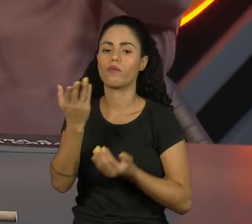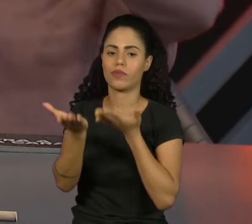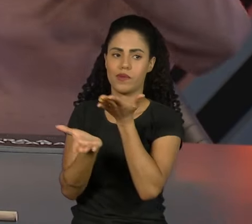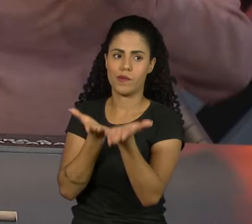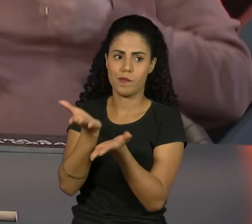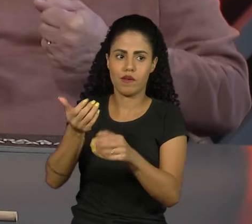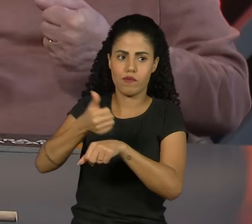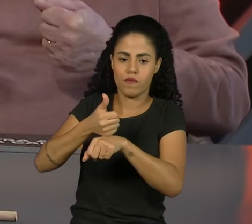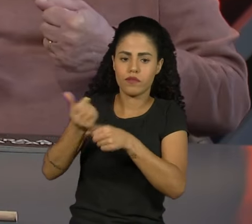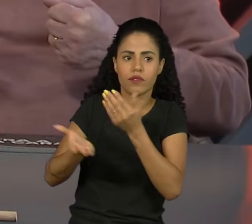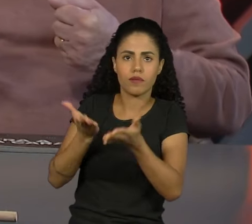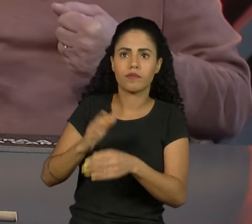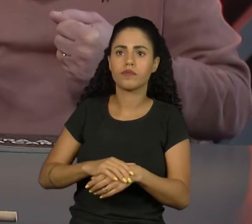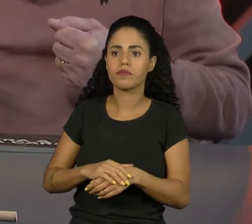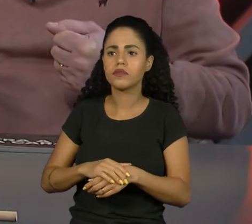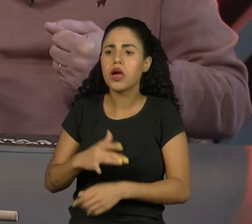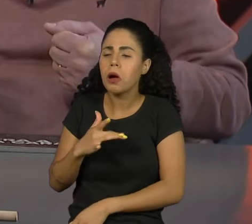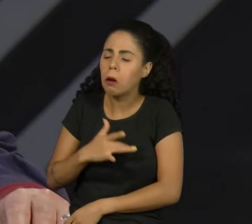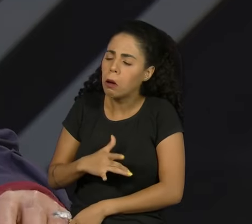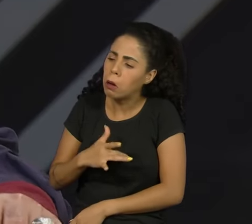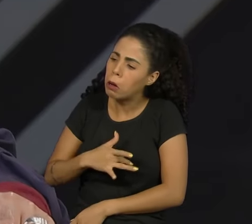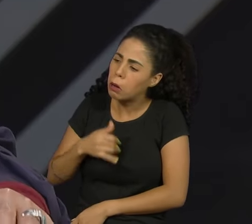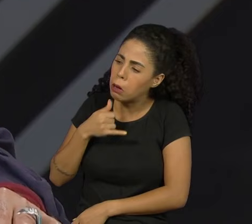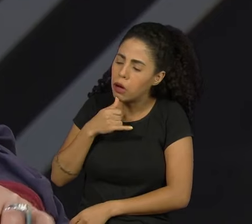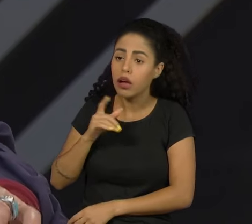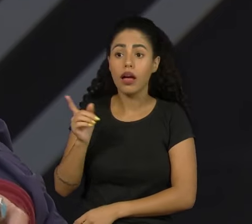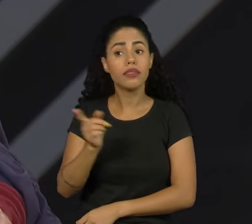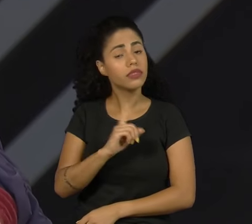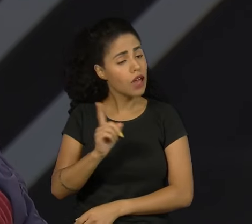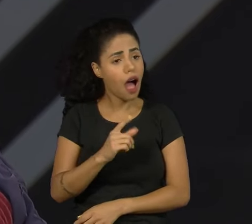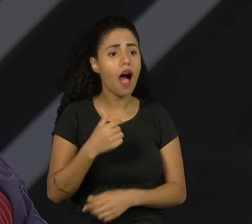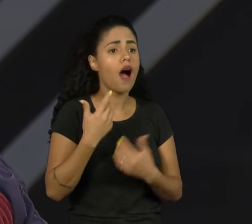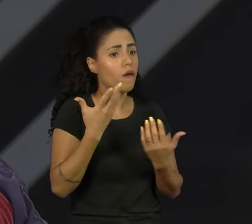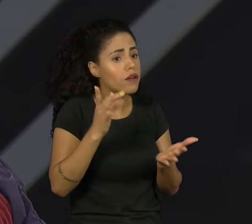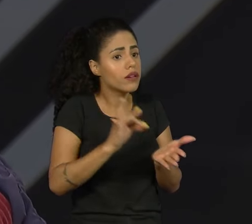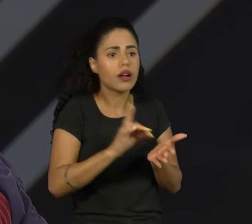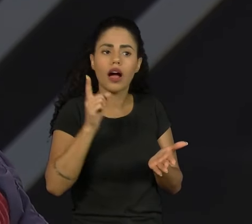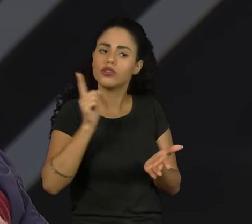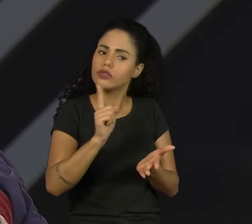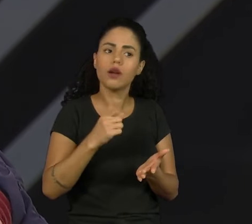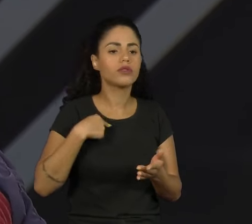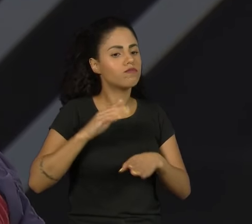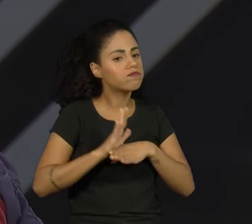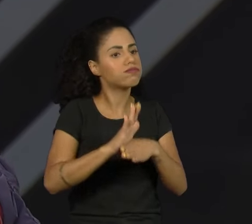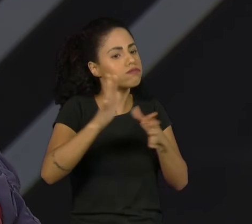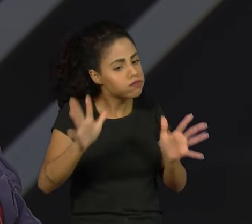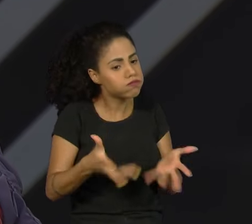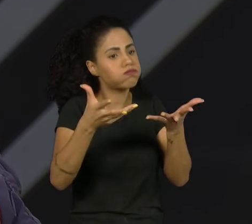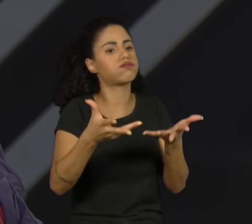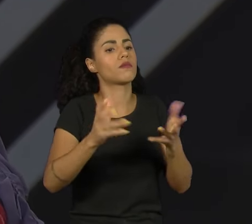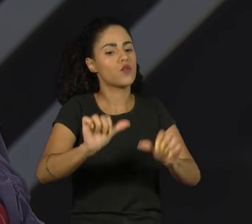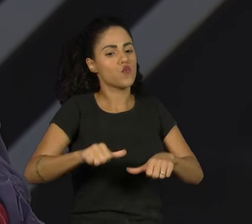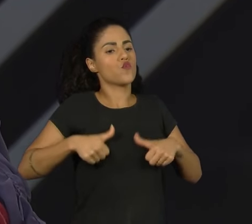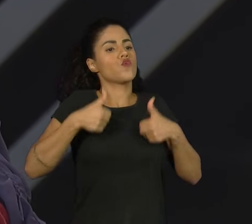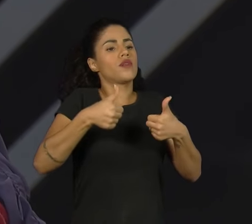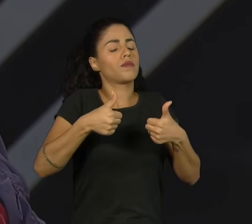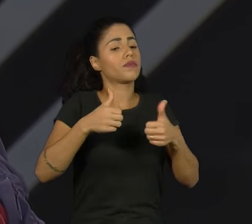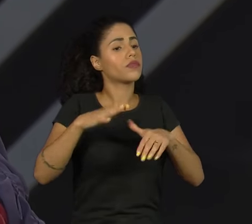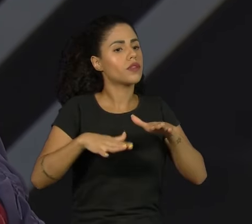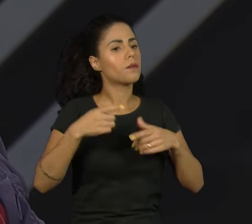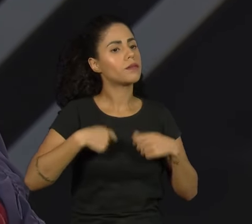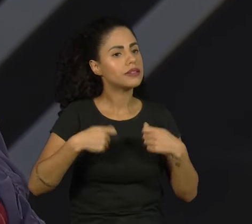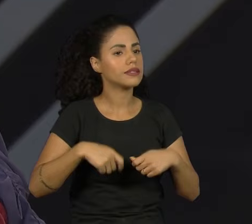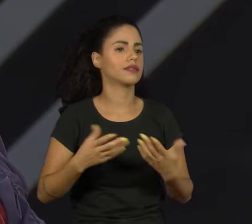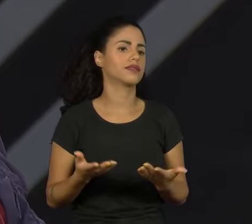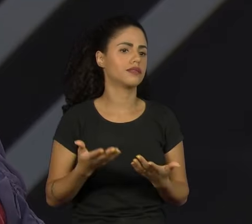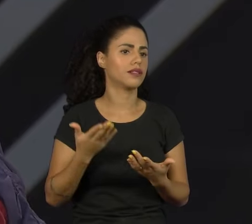Venha ter pena de mim, junto comigo. Ou venha se fixar no meu quadro. Então é um embate, é pegar touro no